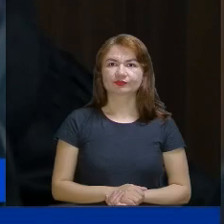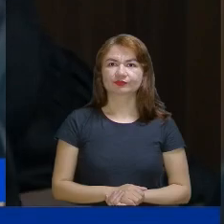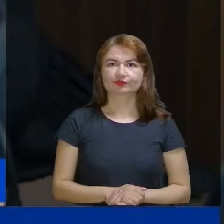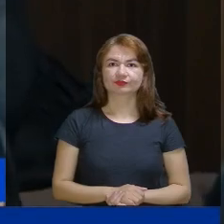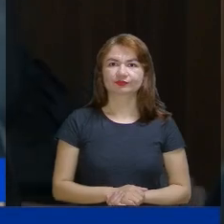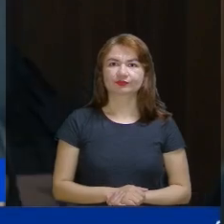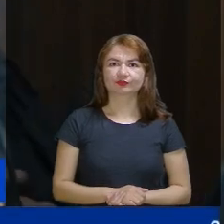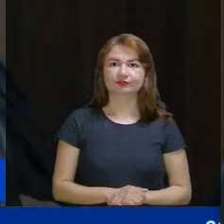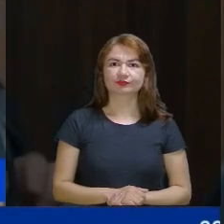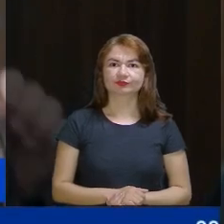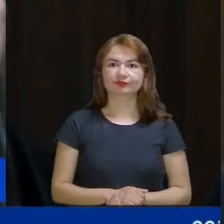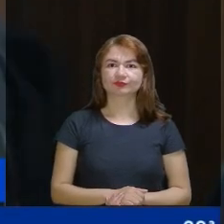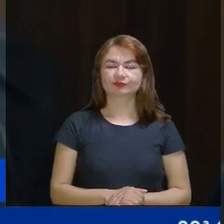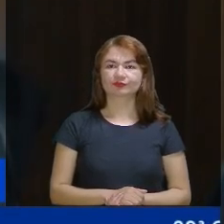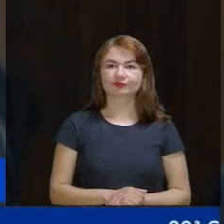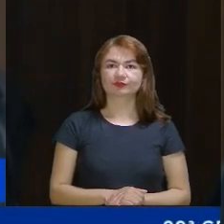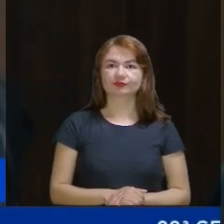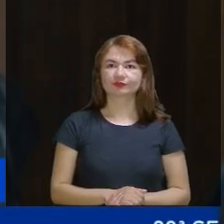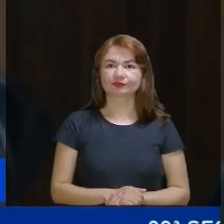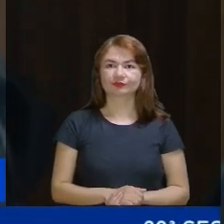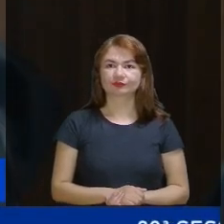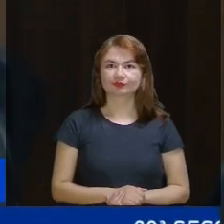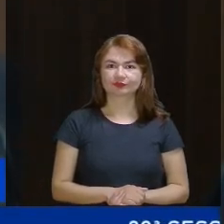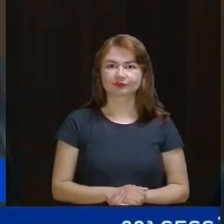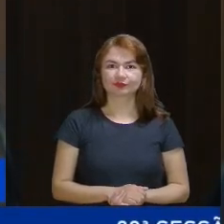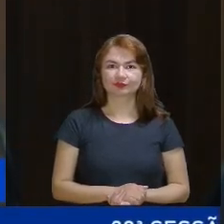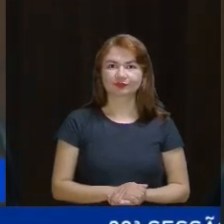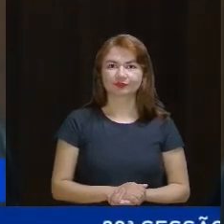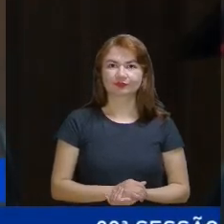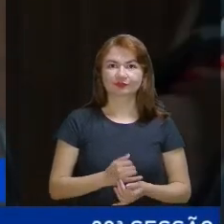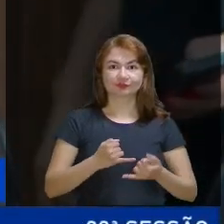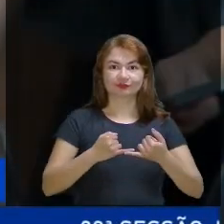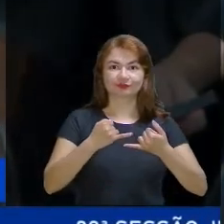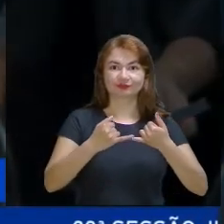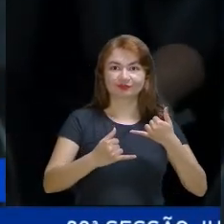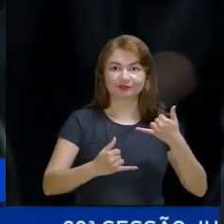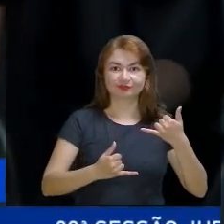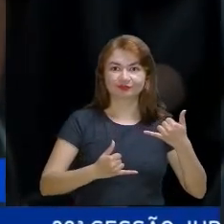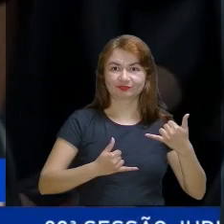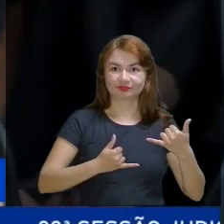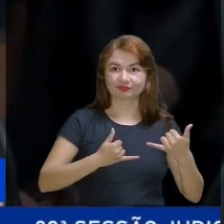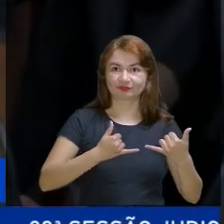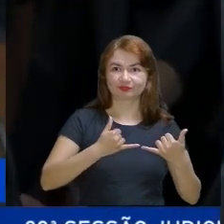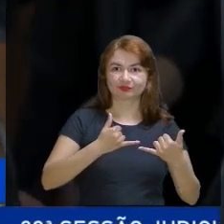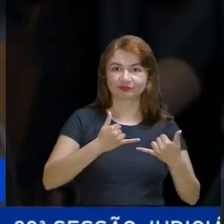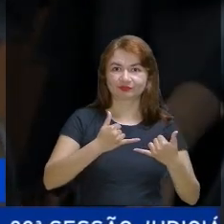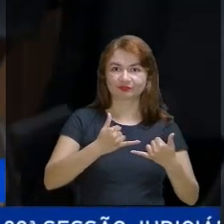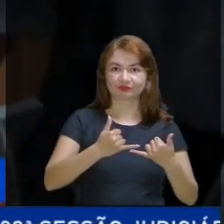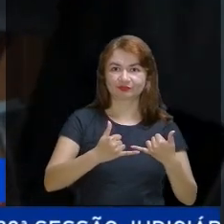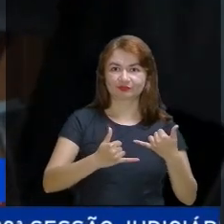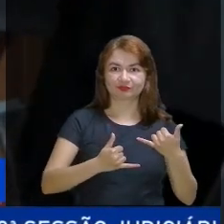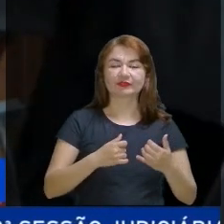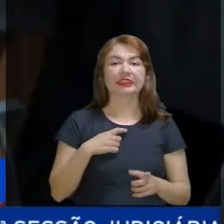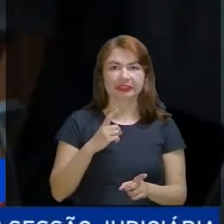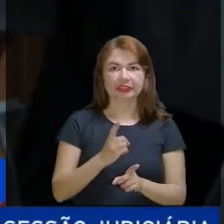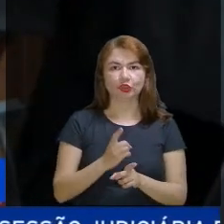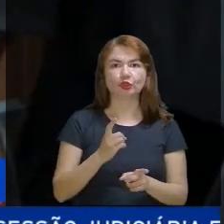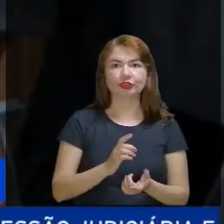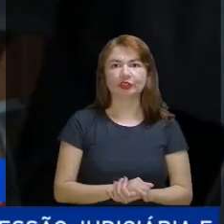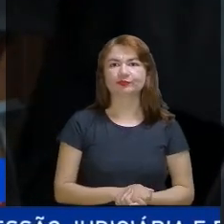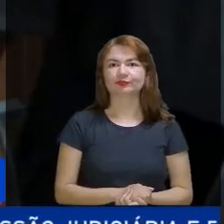Voltou. Ok, voltou. Nós estamos aqui numa estabilidade. Pois não. Está aqui, eu encontrei.